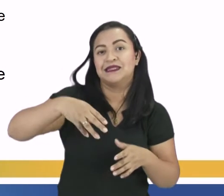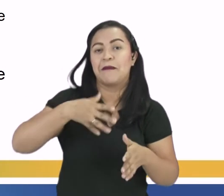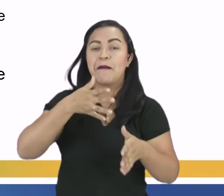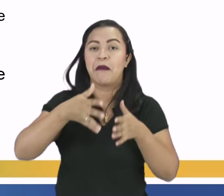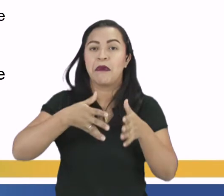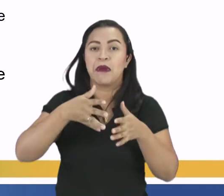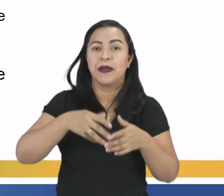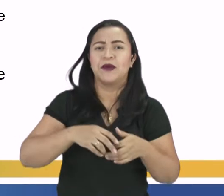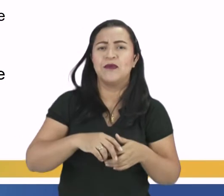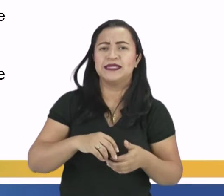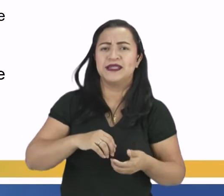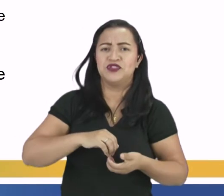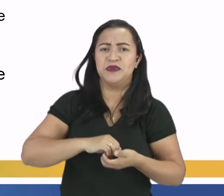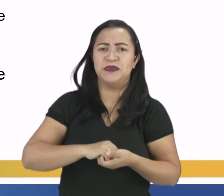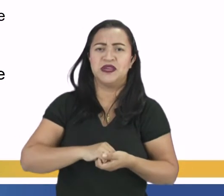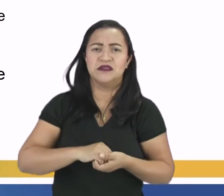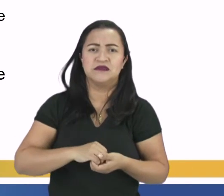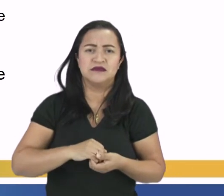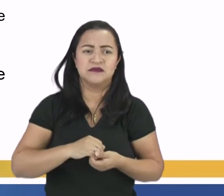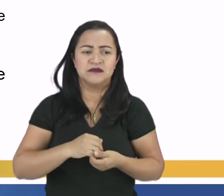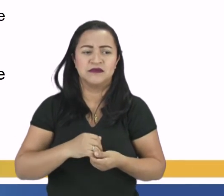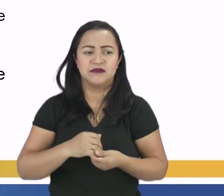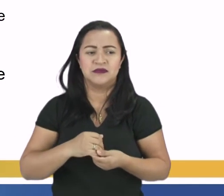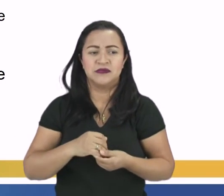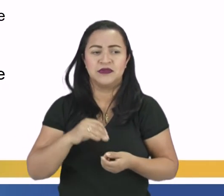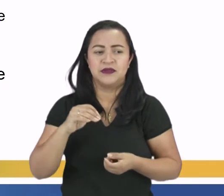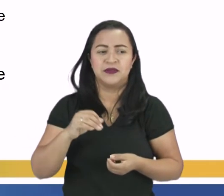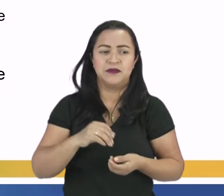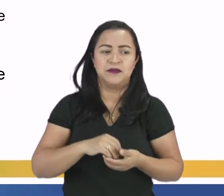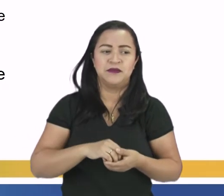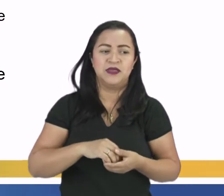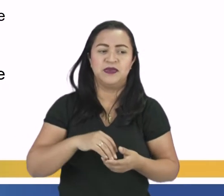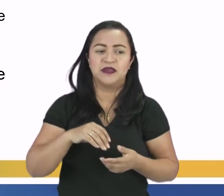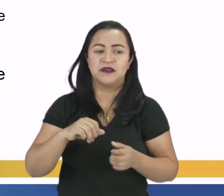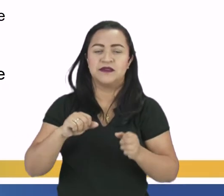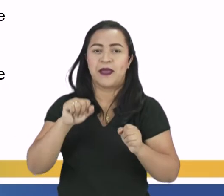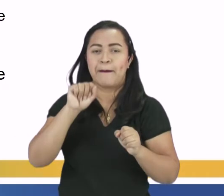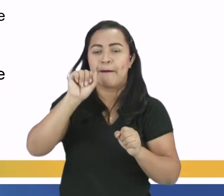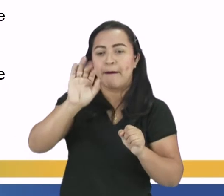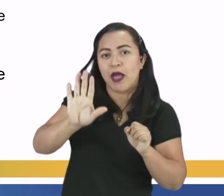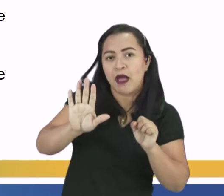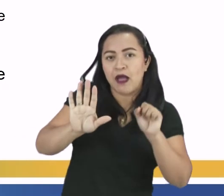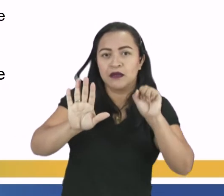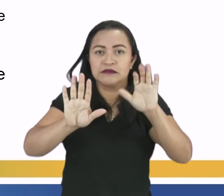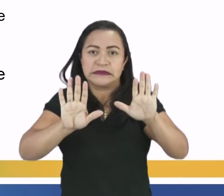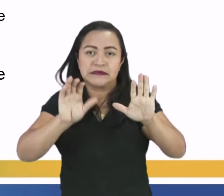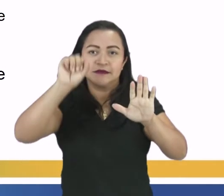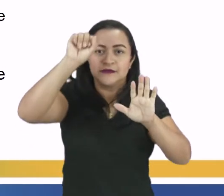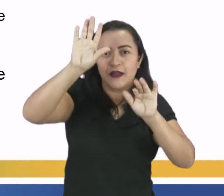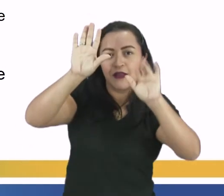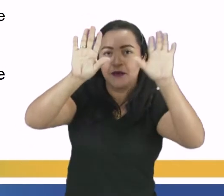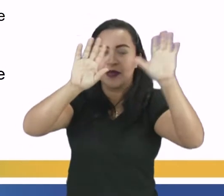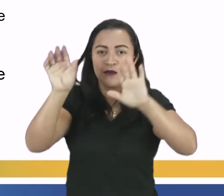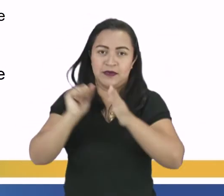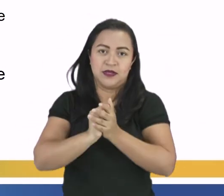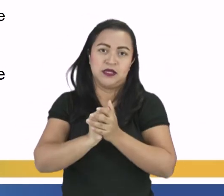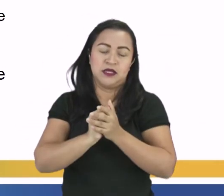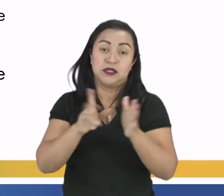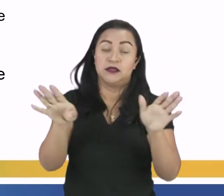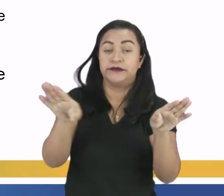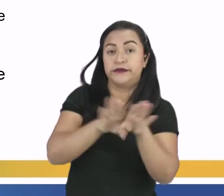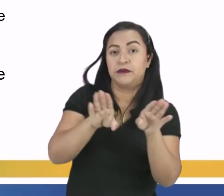pinturas, esculturas, certo? Coreografias, semáforos, placas de trânsito.